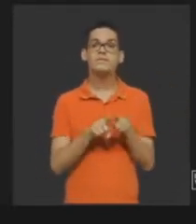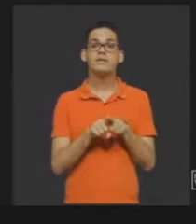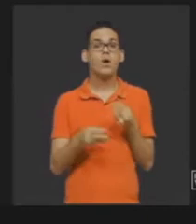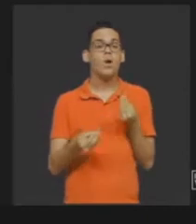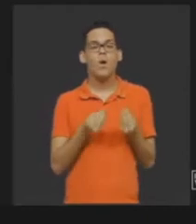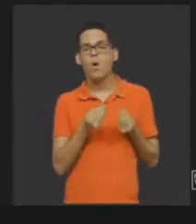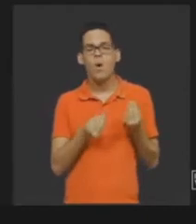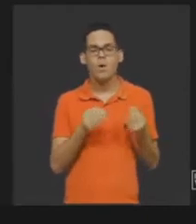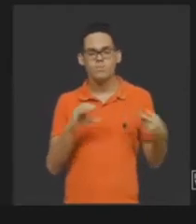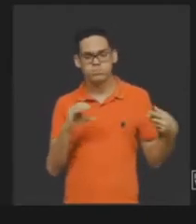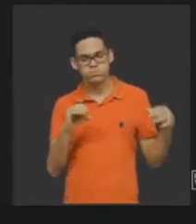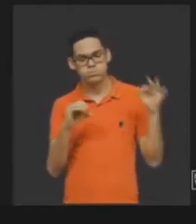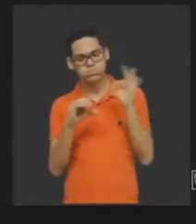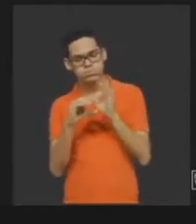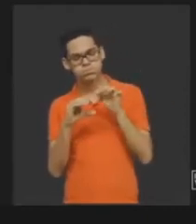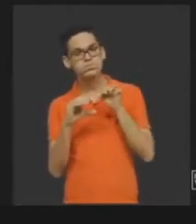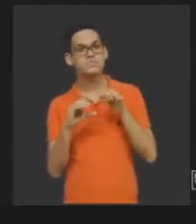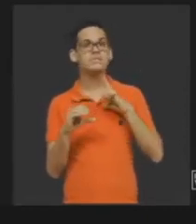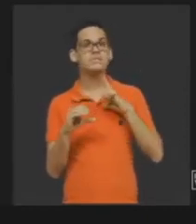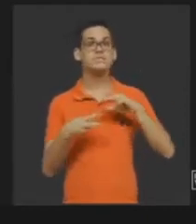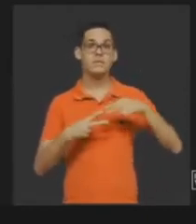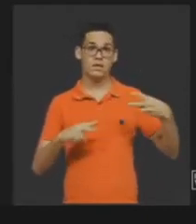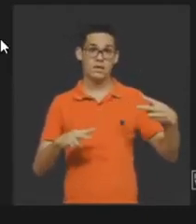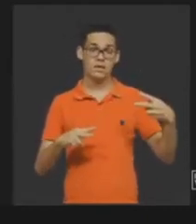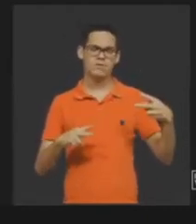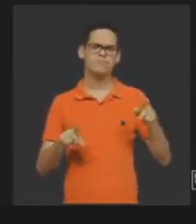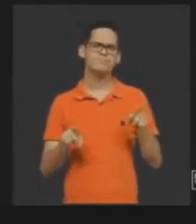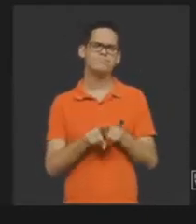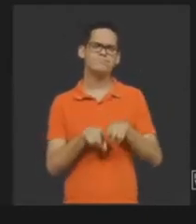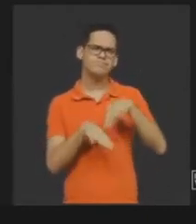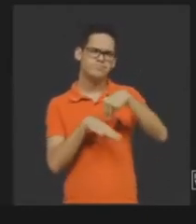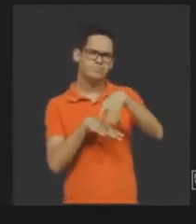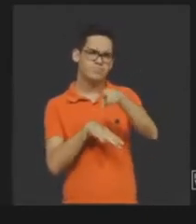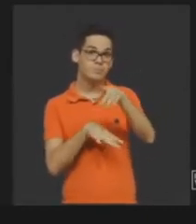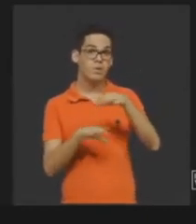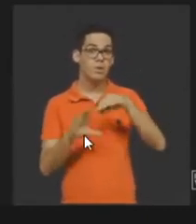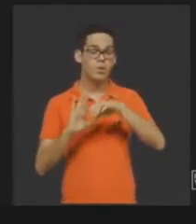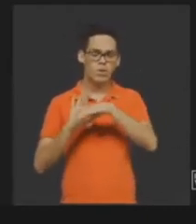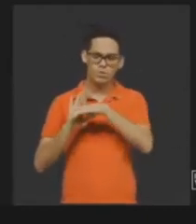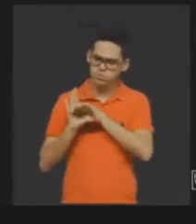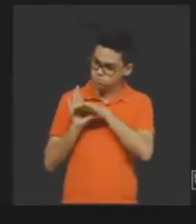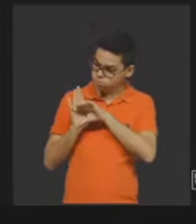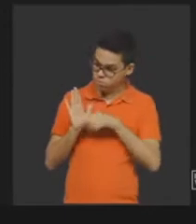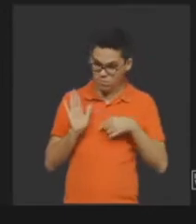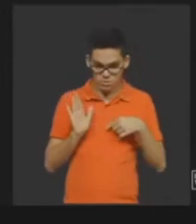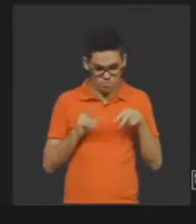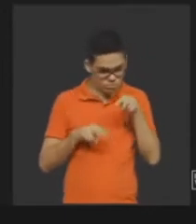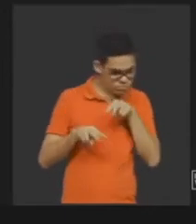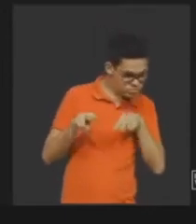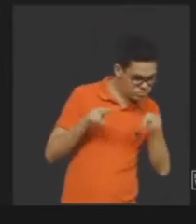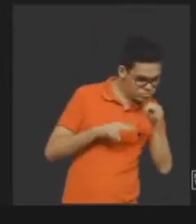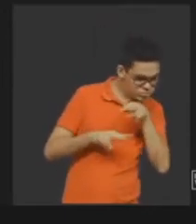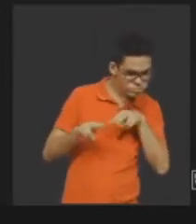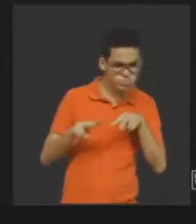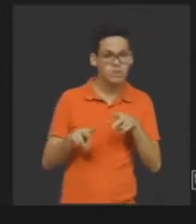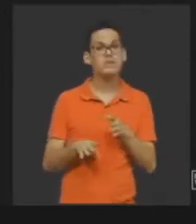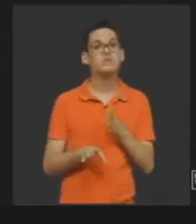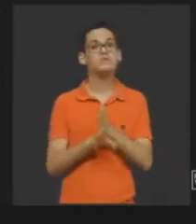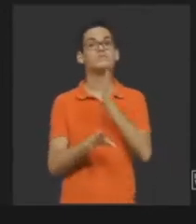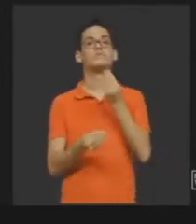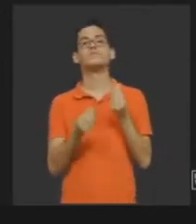material genético, e passar alguns conceitos para você que você possa identificar genes e